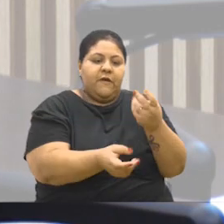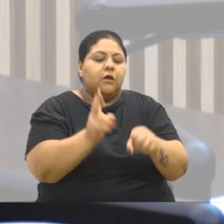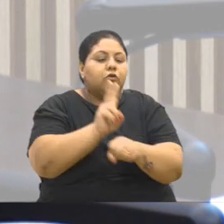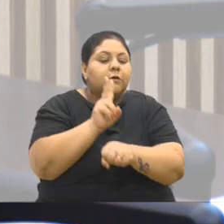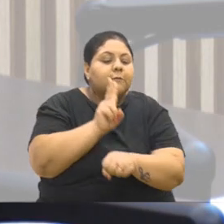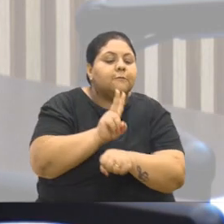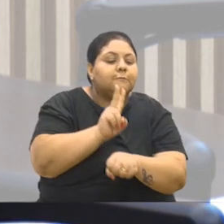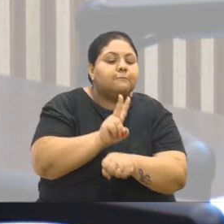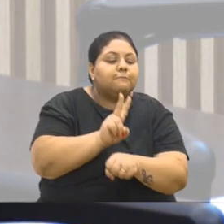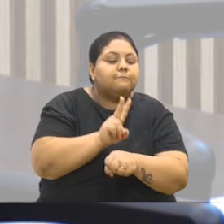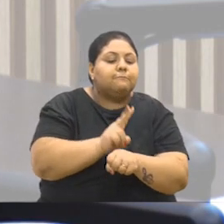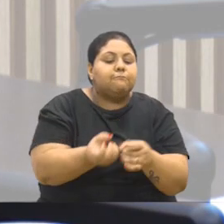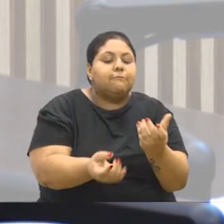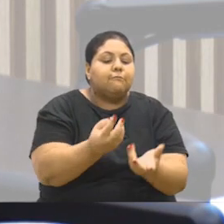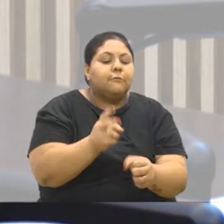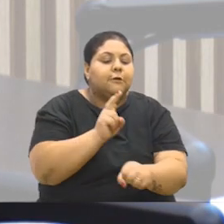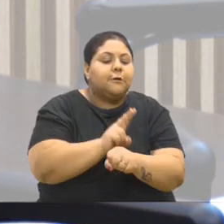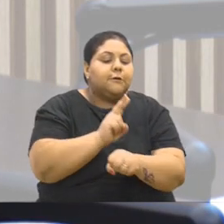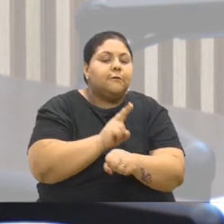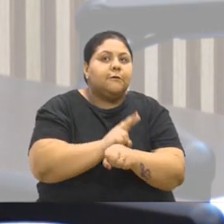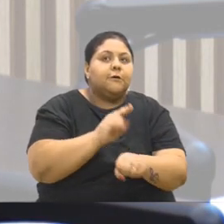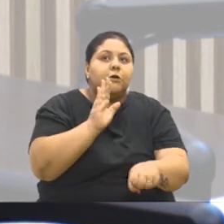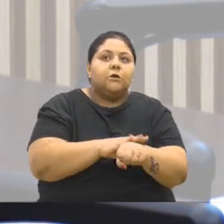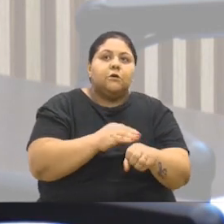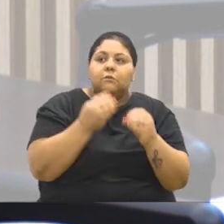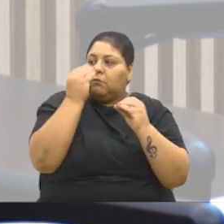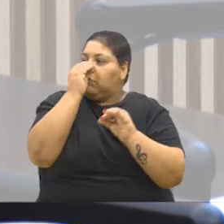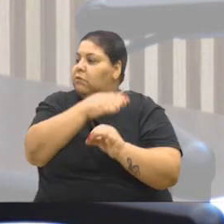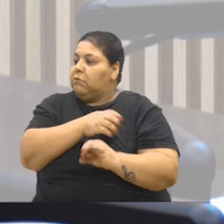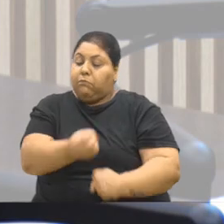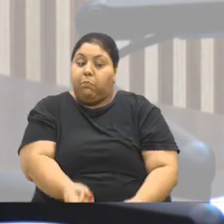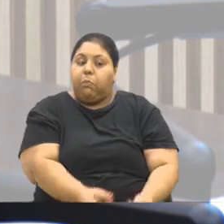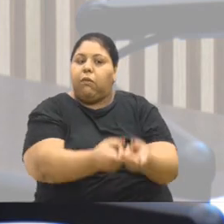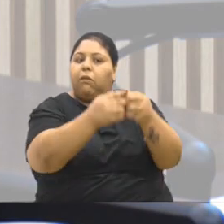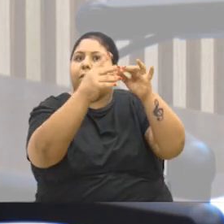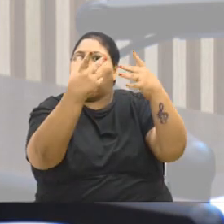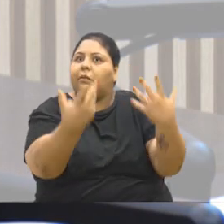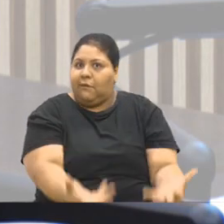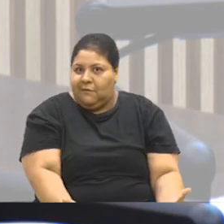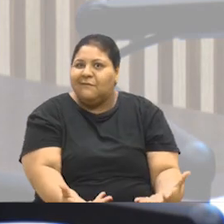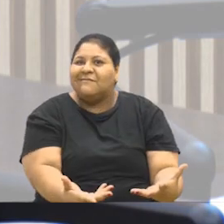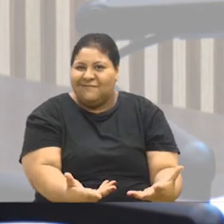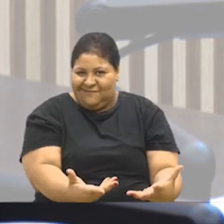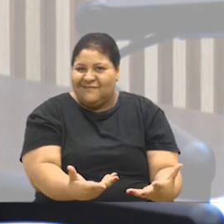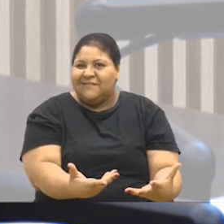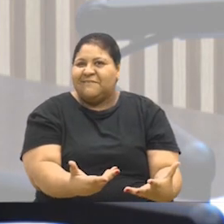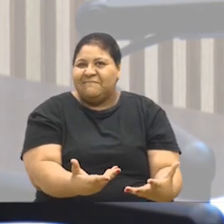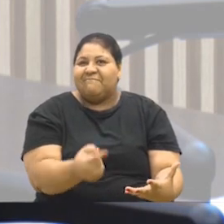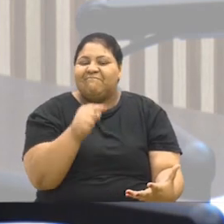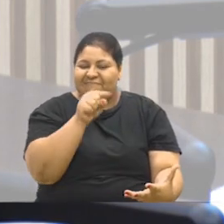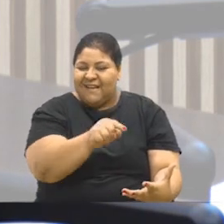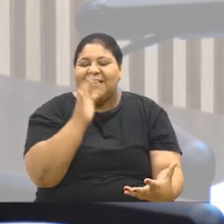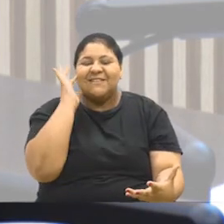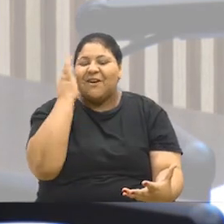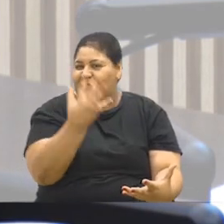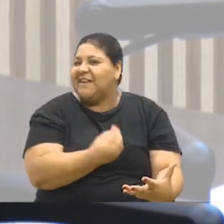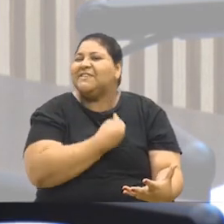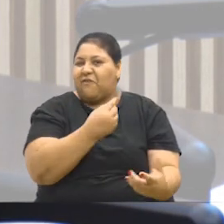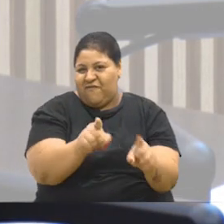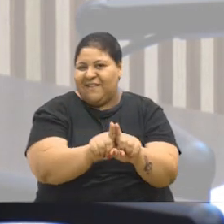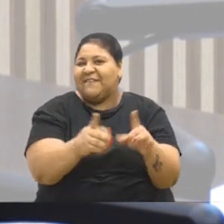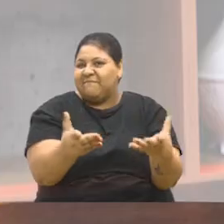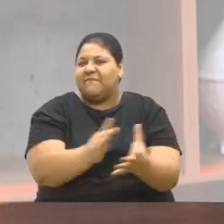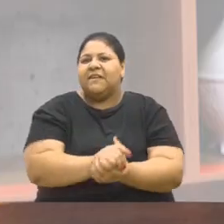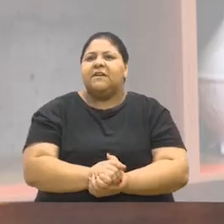daquele leite, cuidando daquele leite. No momento de descuido, o que acontece? Sobe. O leite sobe. É exatamente assim.